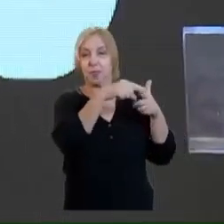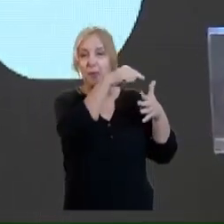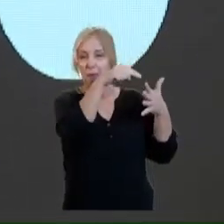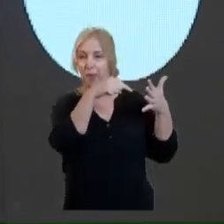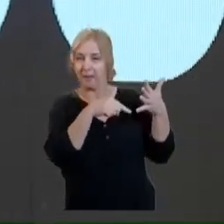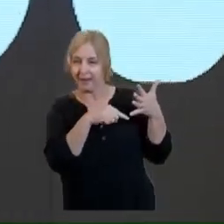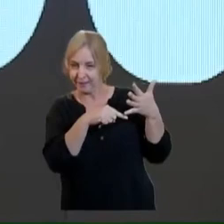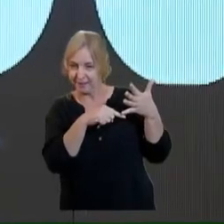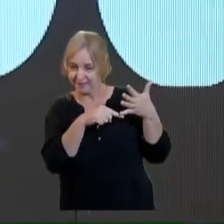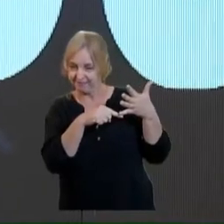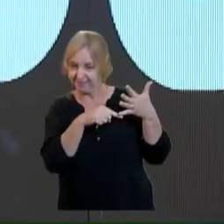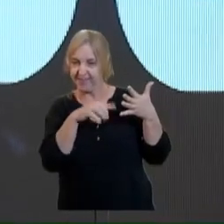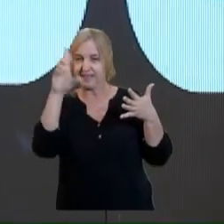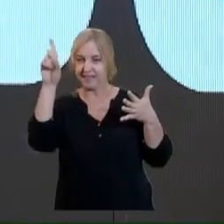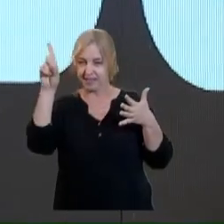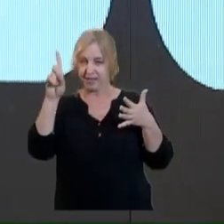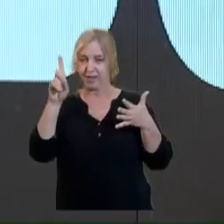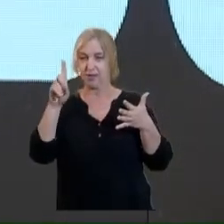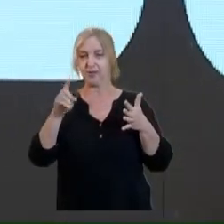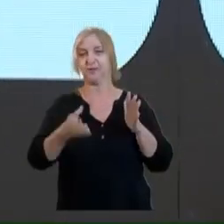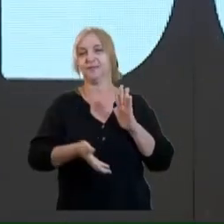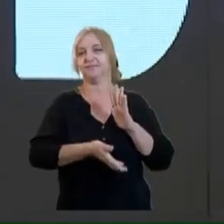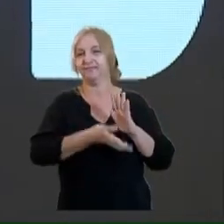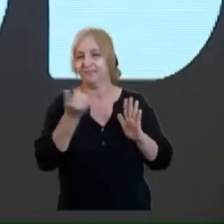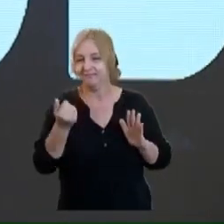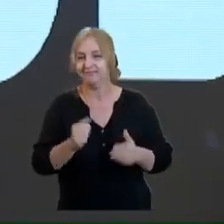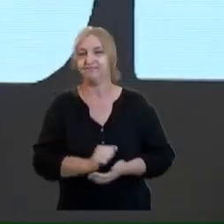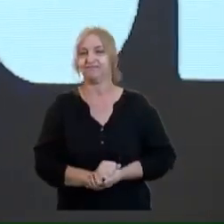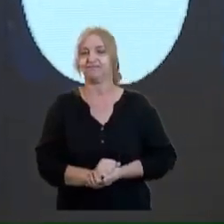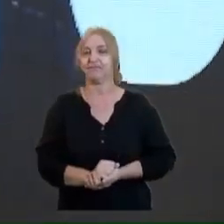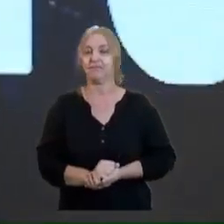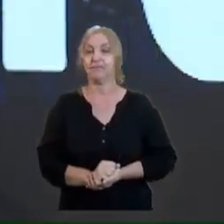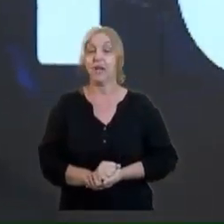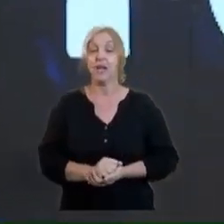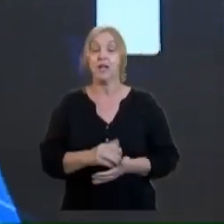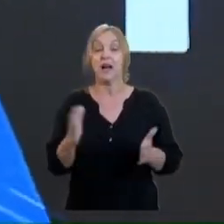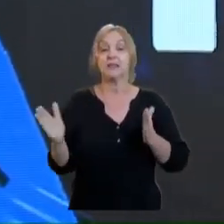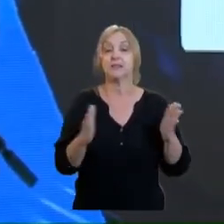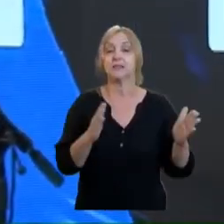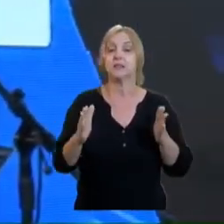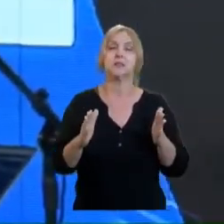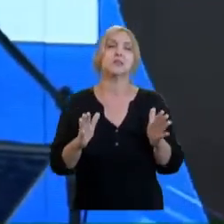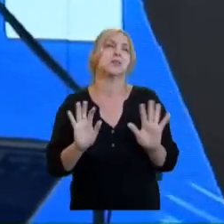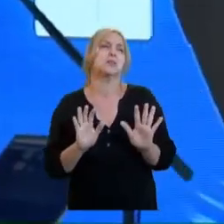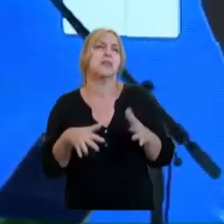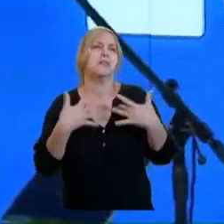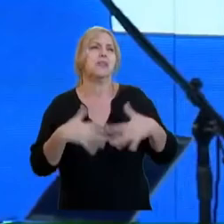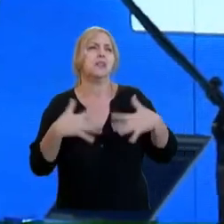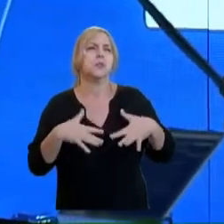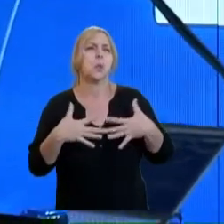Não é de algumas, não. Não são daquelas aflições assim, bem pequenininhas, não.